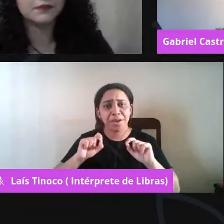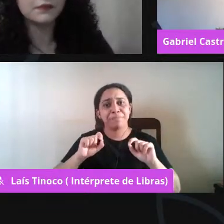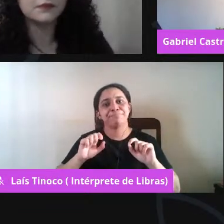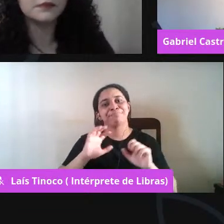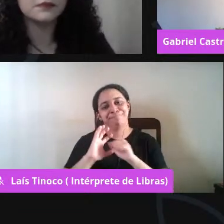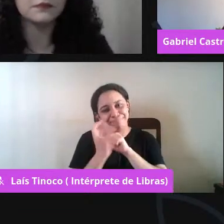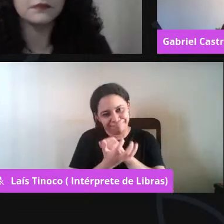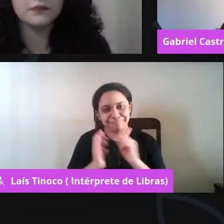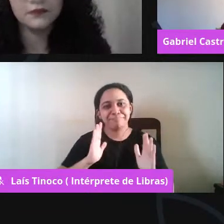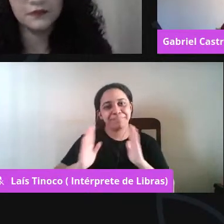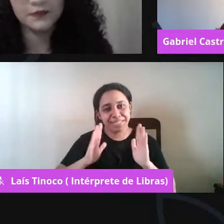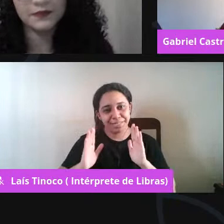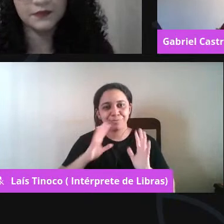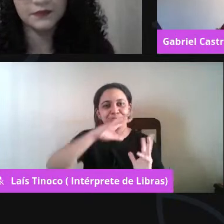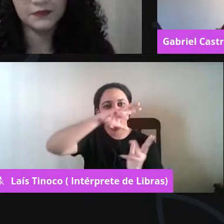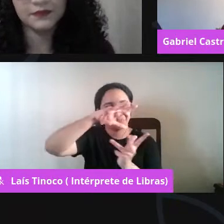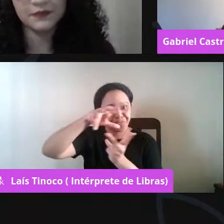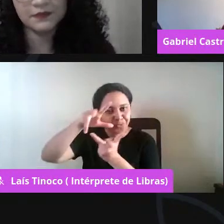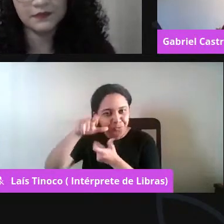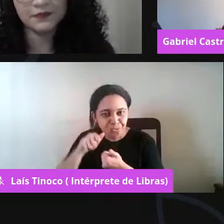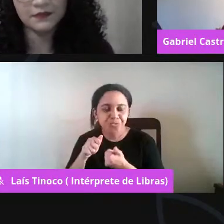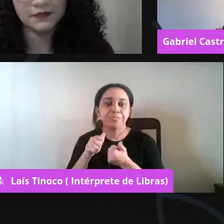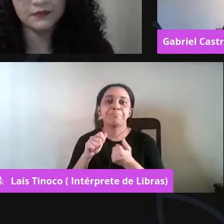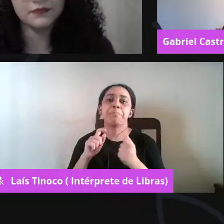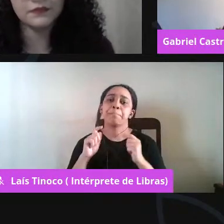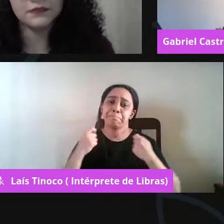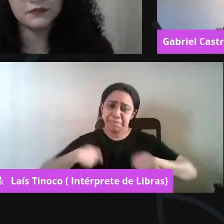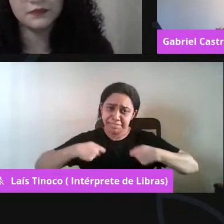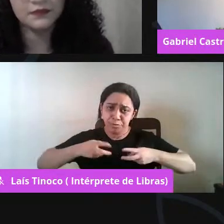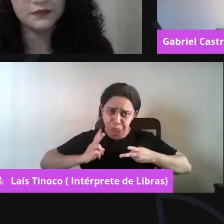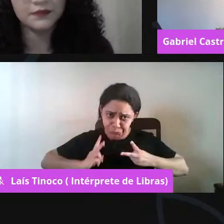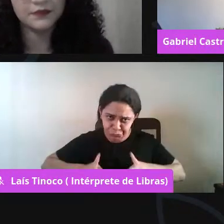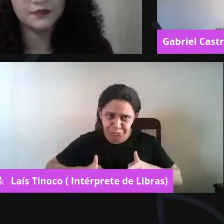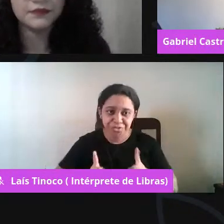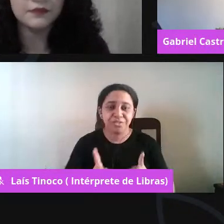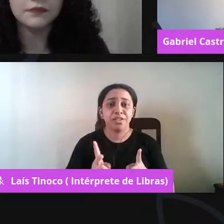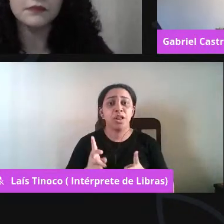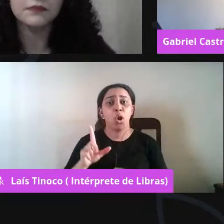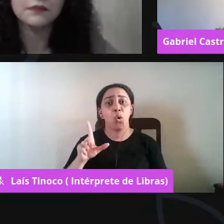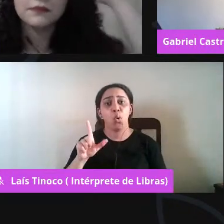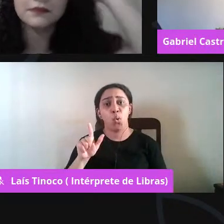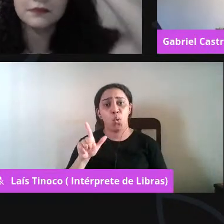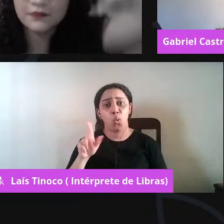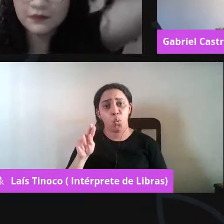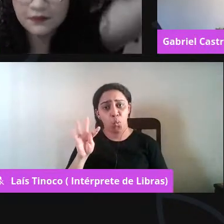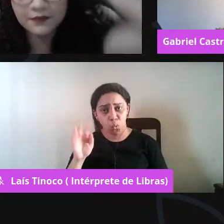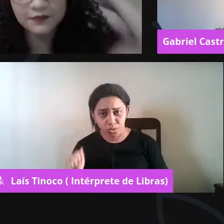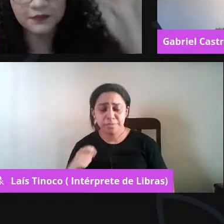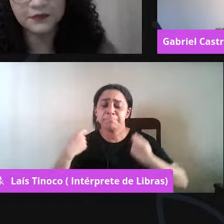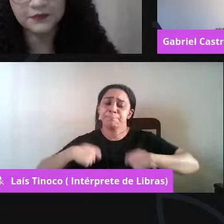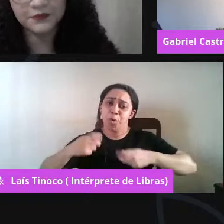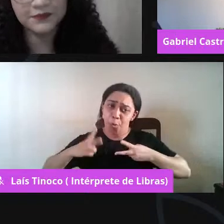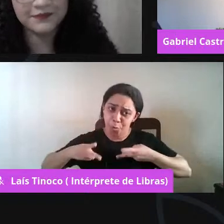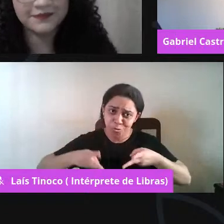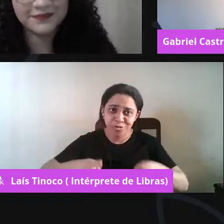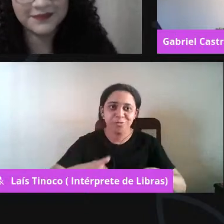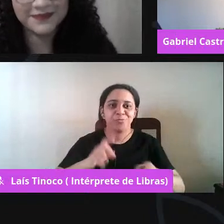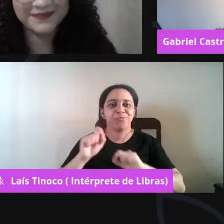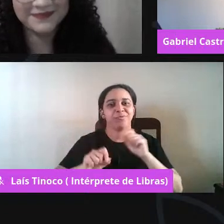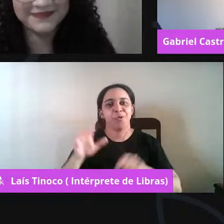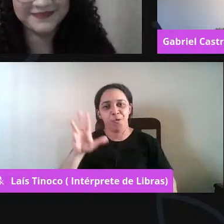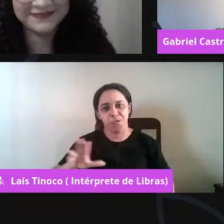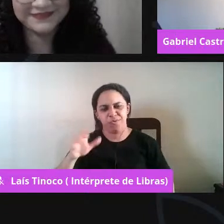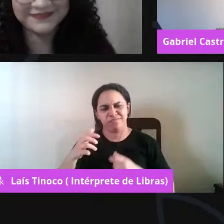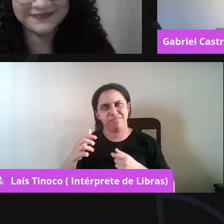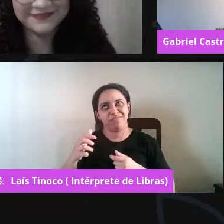né? Mas a gente não pode parar, tem que continuar, que a luta, como diz o seu Lula, a luta continua, né? Então a gente tem